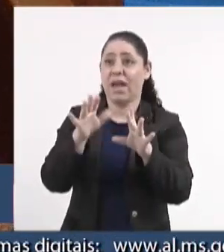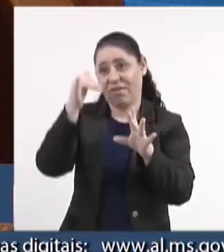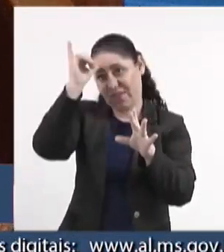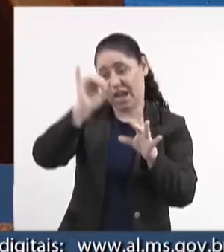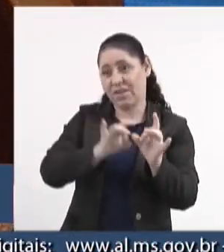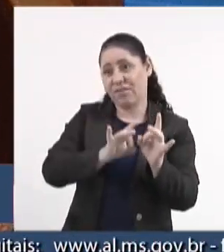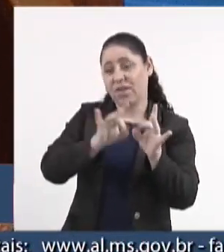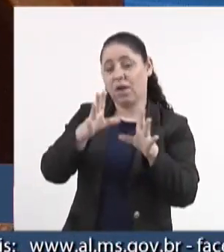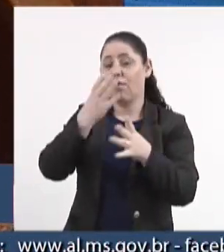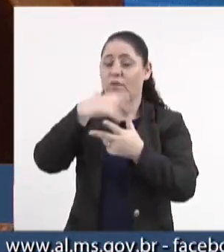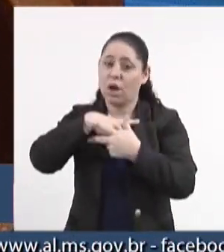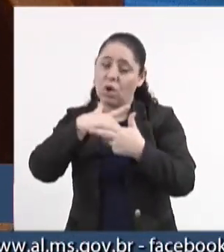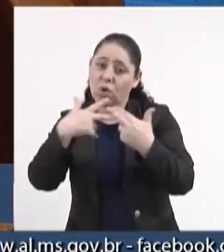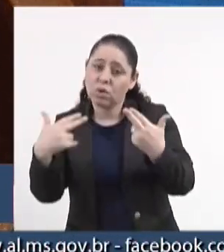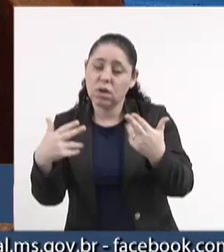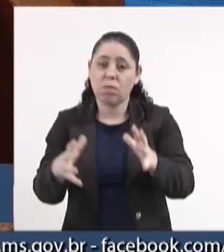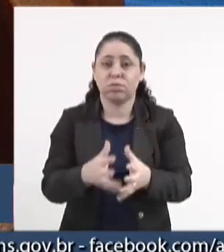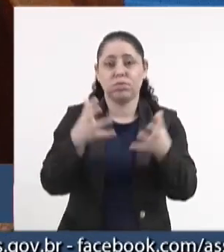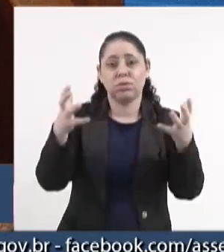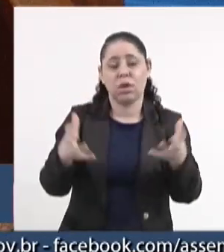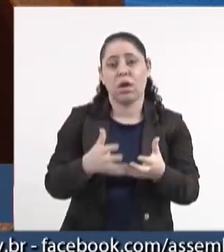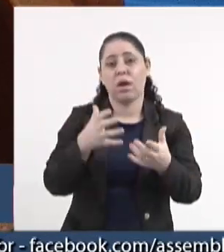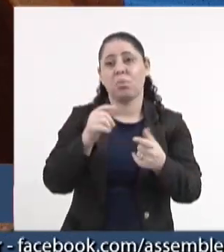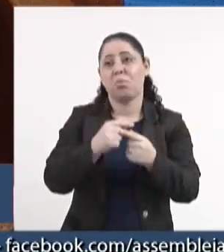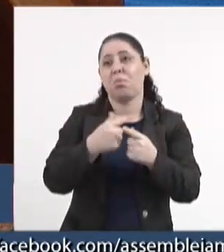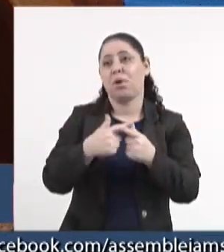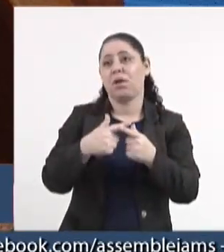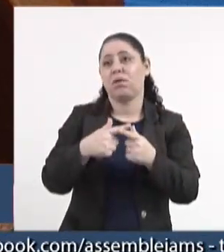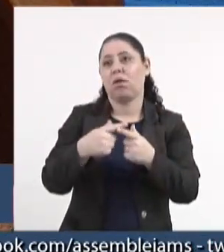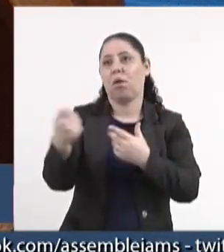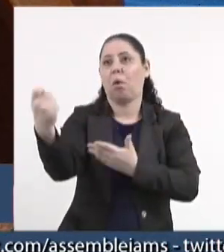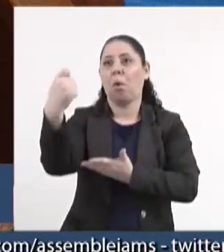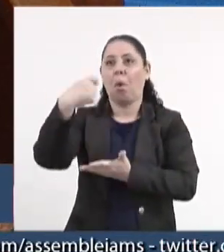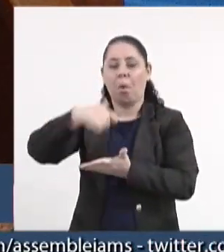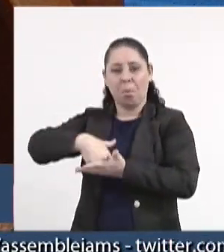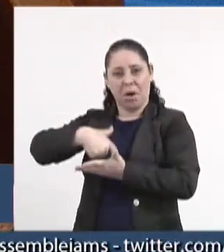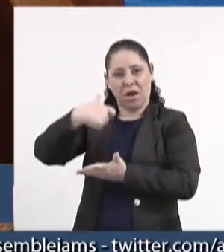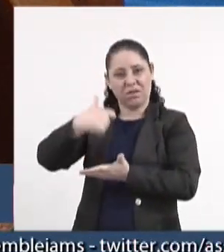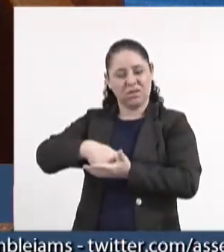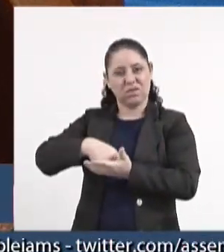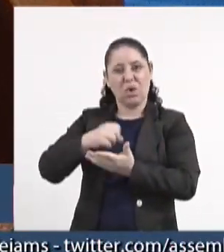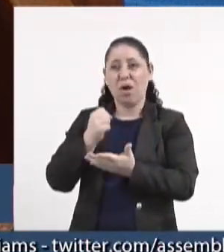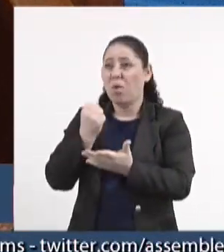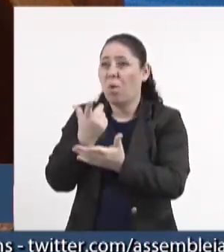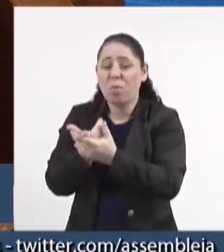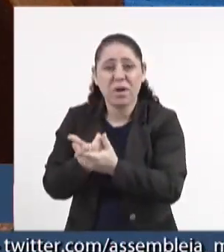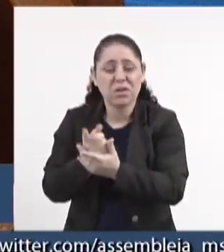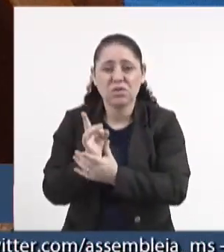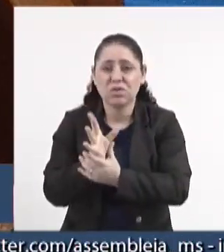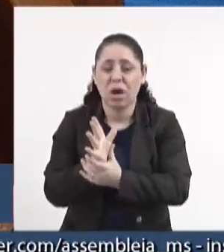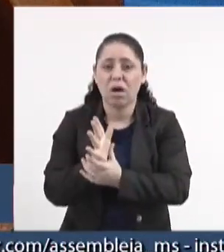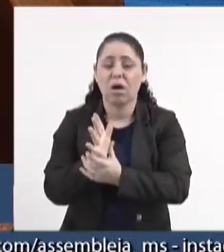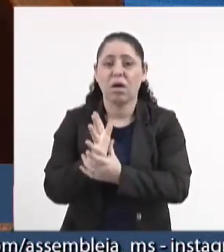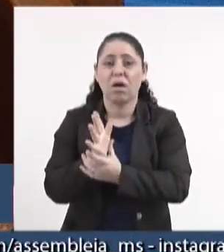de frutas, de legumes, para ser exportadores. E o nosso Estado